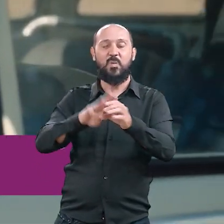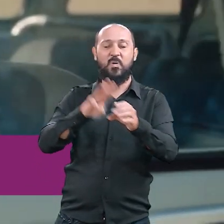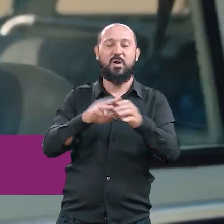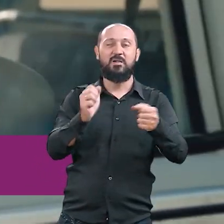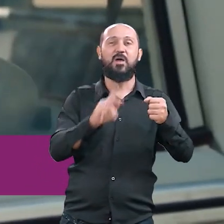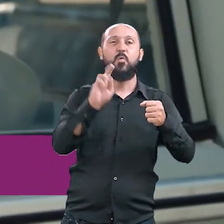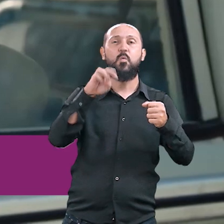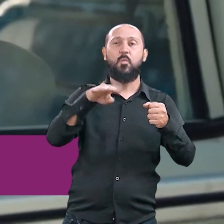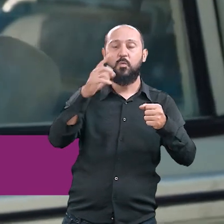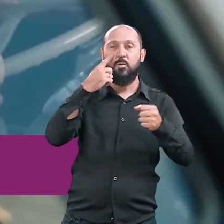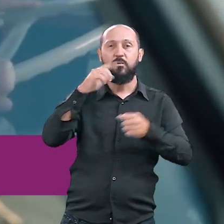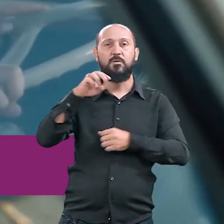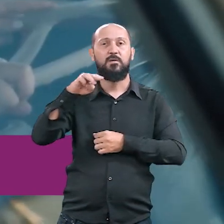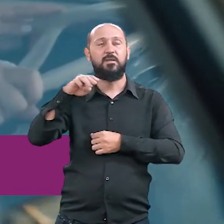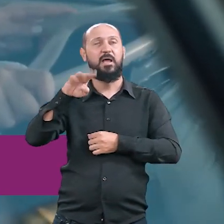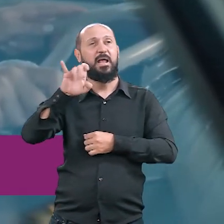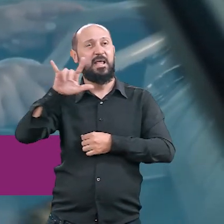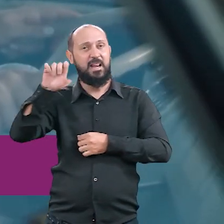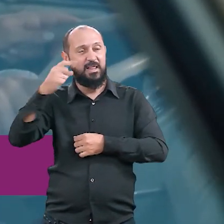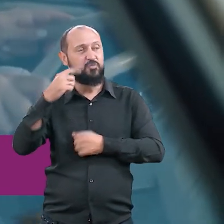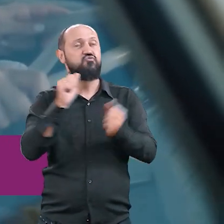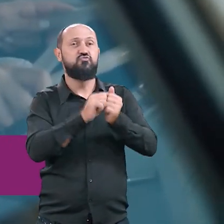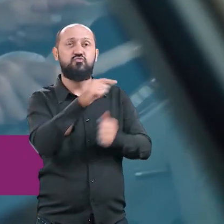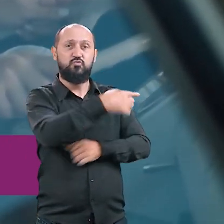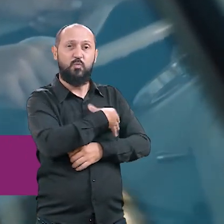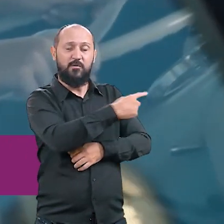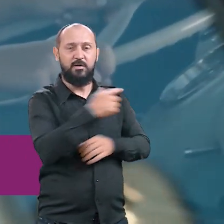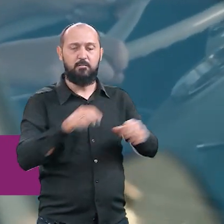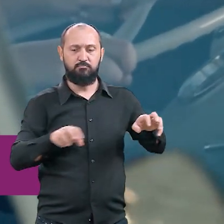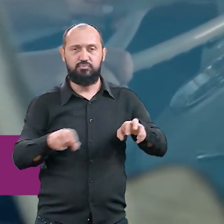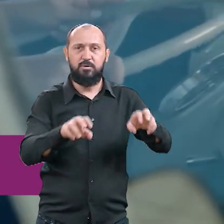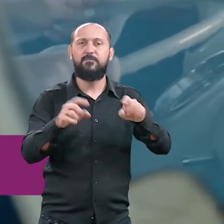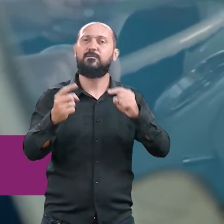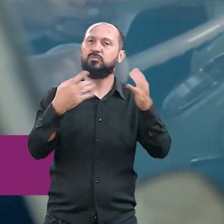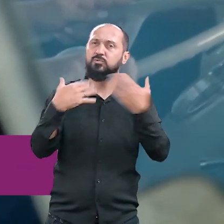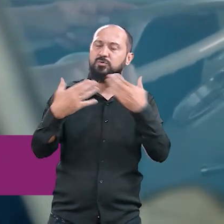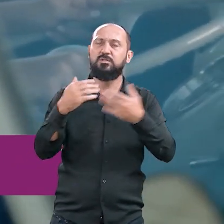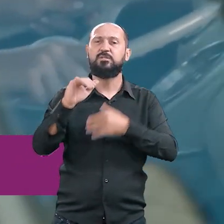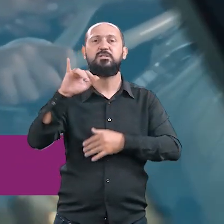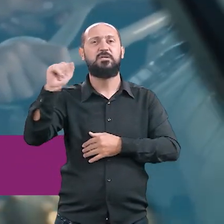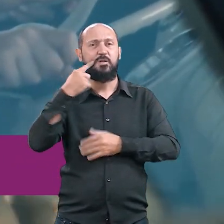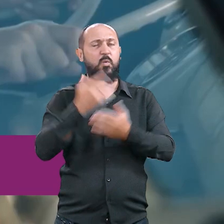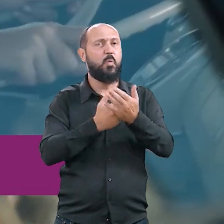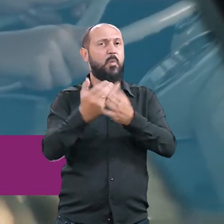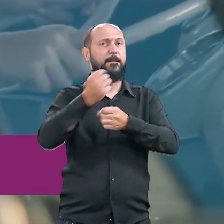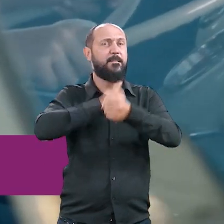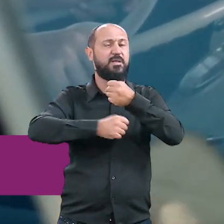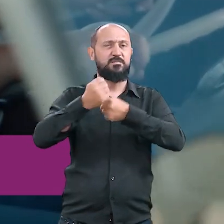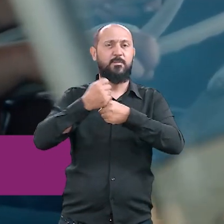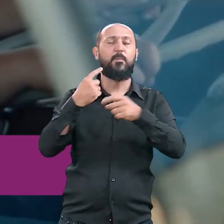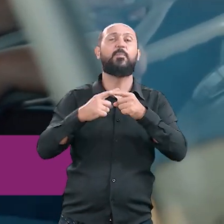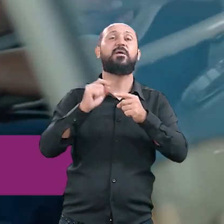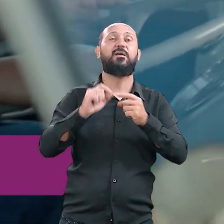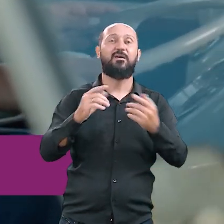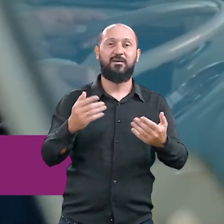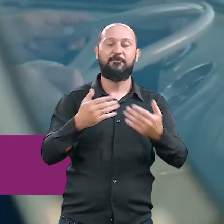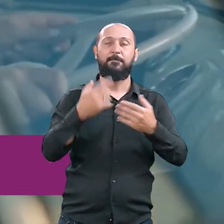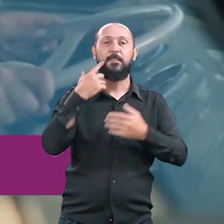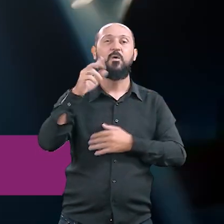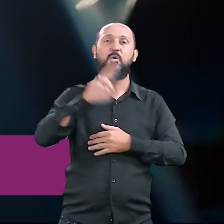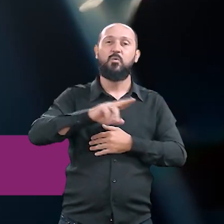pedir para você explicar, né, não vou explicar aqui, Claro. porque você é o especialista, que também é algo que parece-me assustador. Sim, vamos